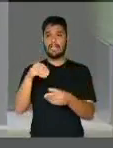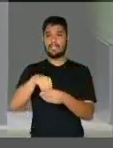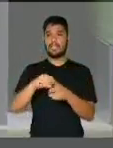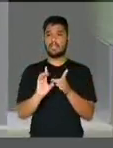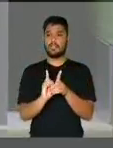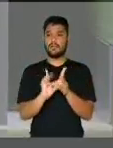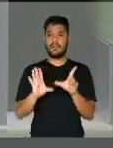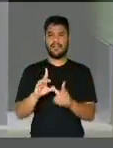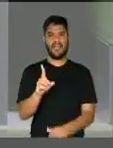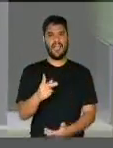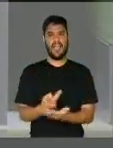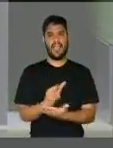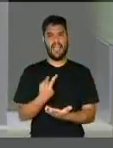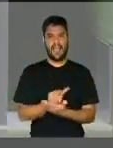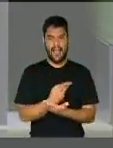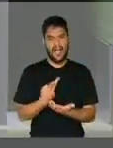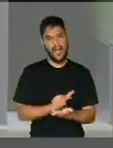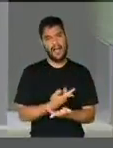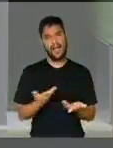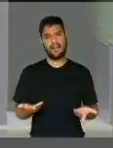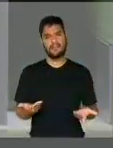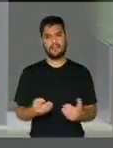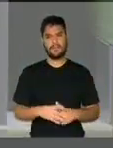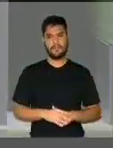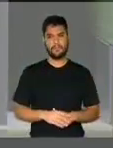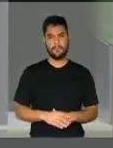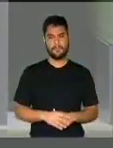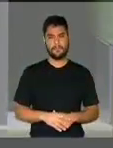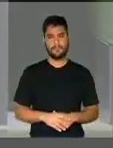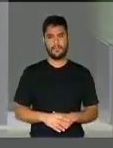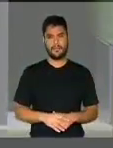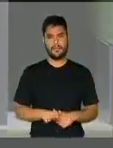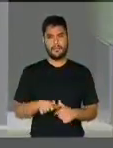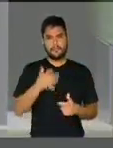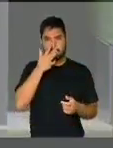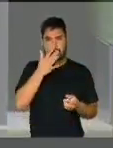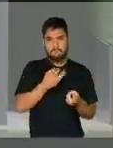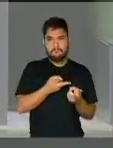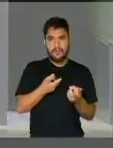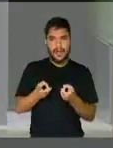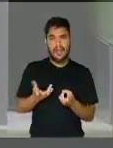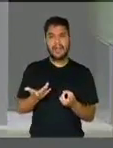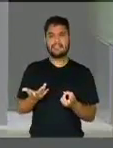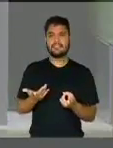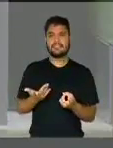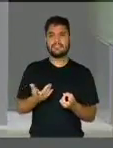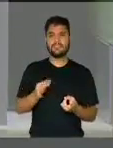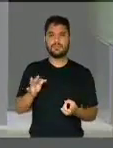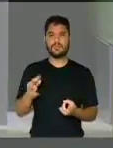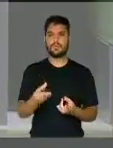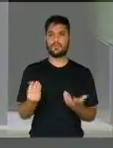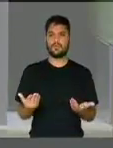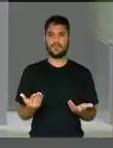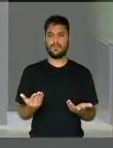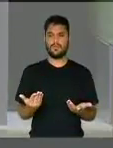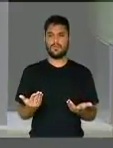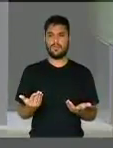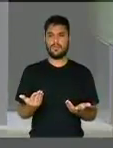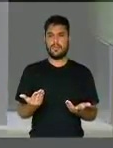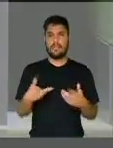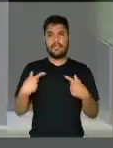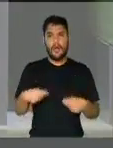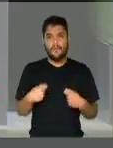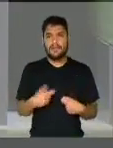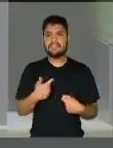um equívoco, é uma ilusão. Se a aparência e a essência fossem iguais, não precisaria existir